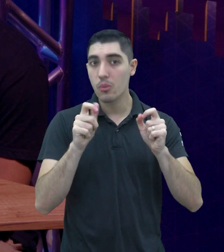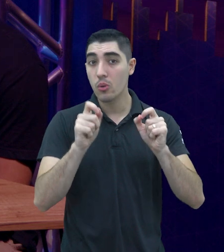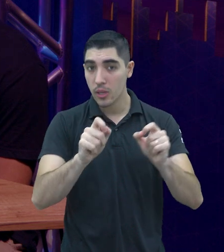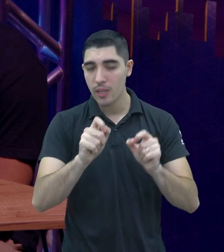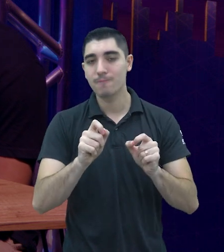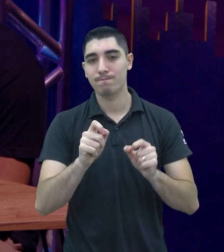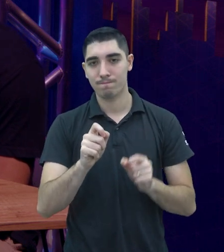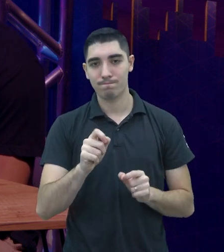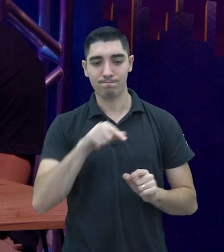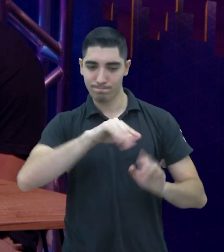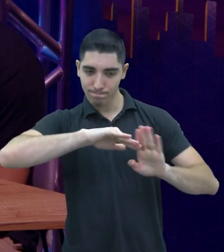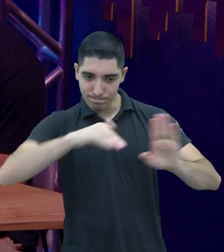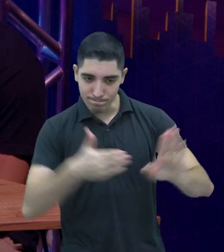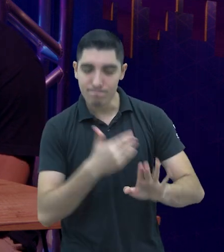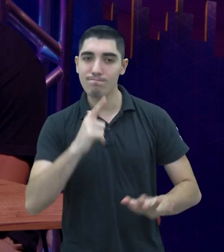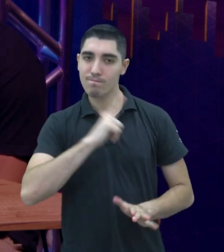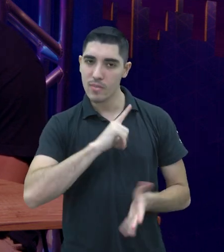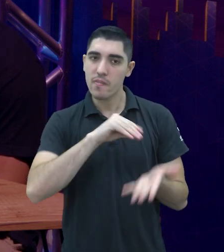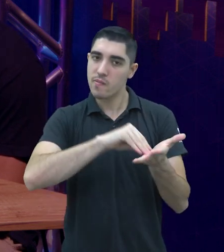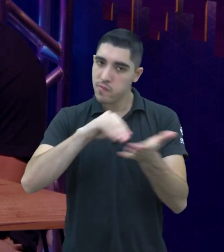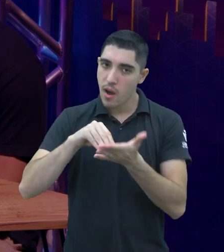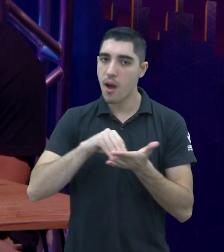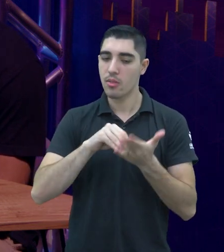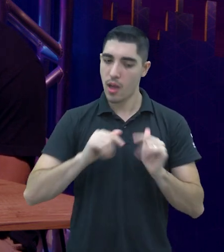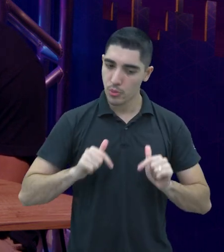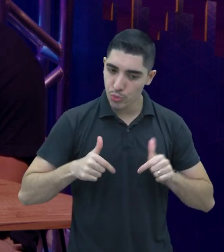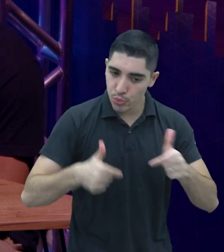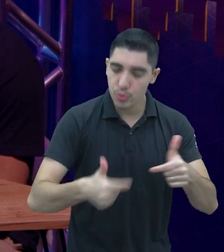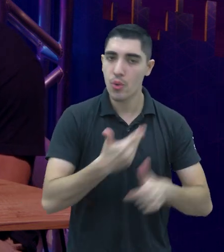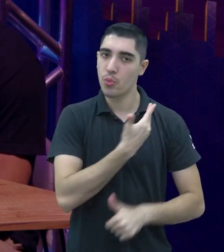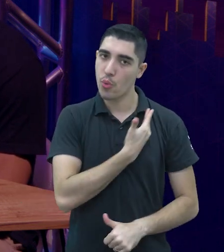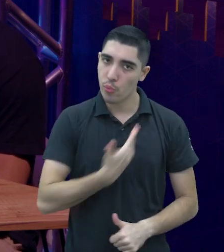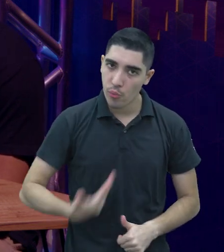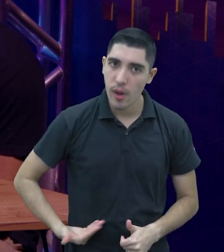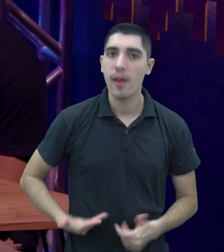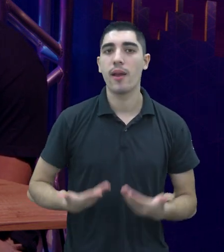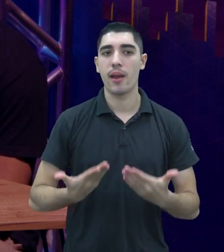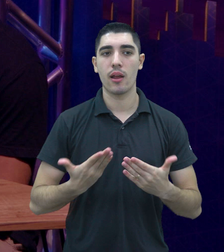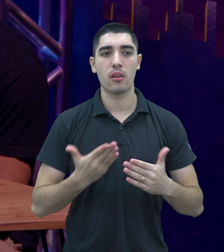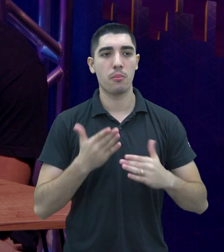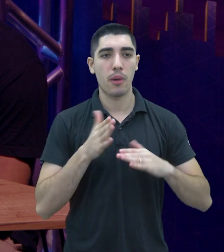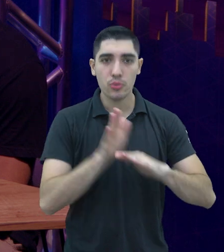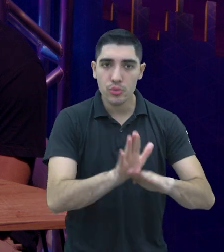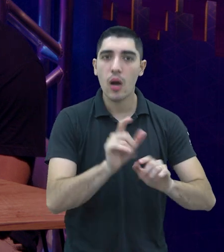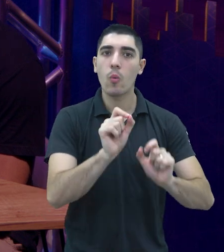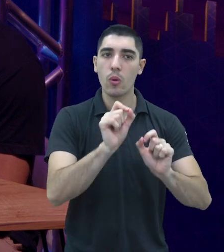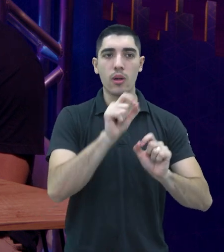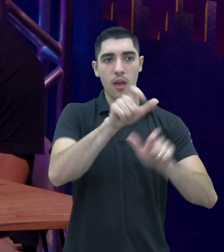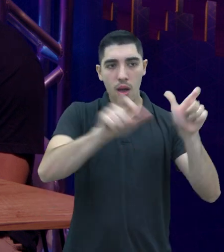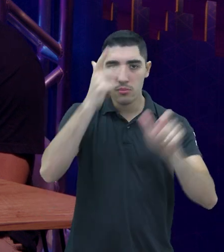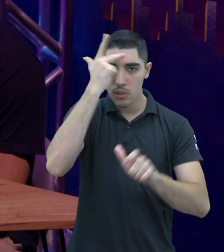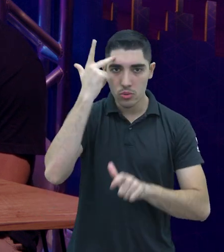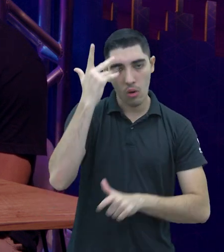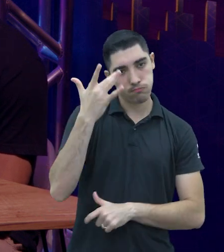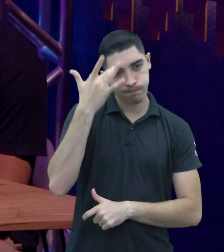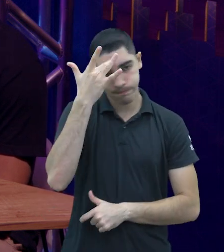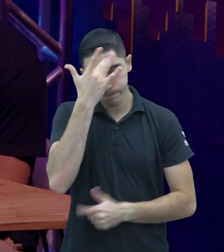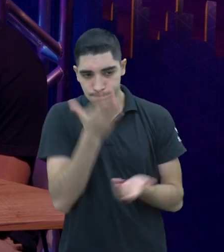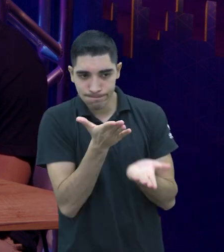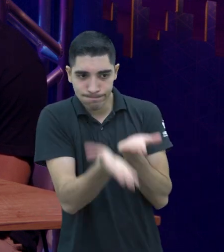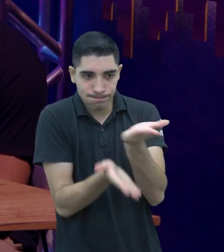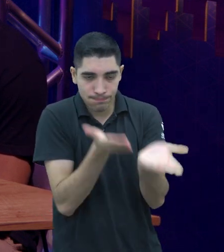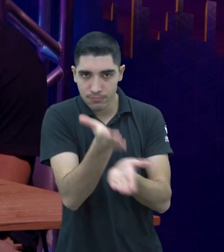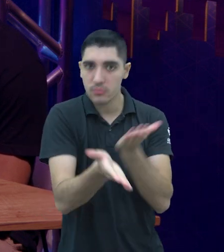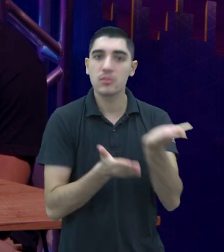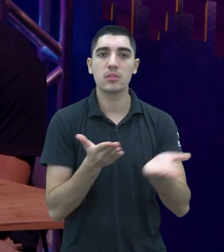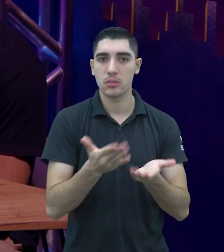né? Então já mostra um pouco, né, dessa negligência, né, com os serviços de saúde mental e tudo